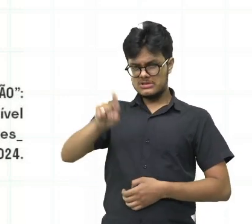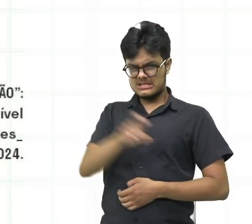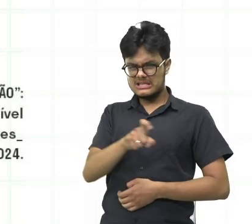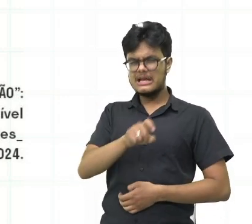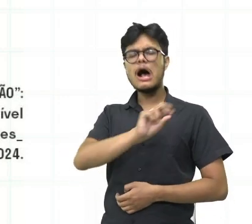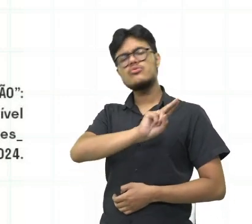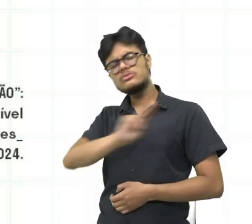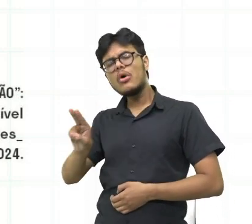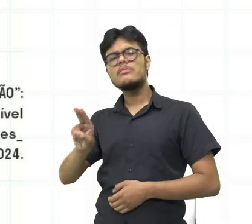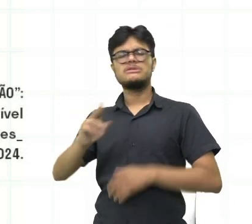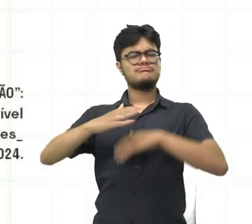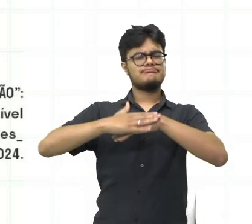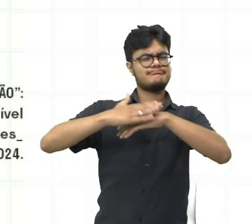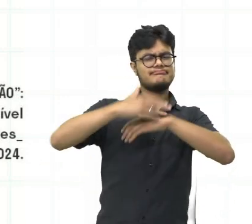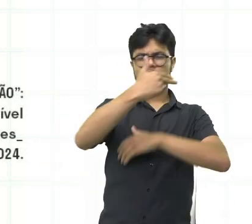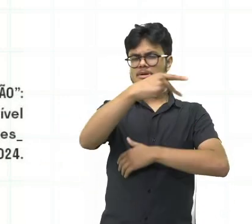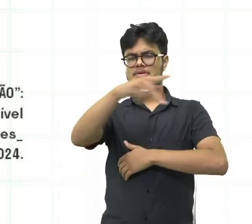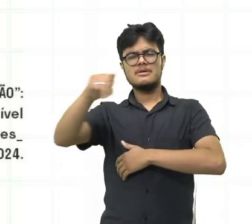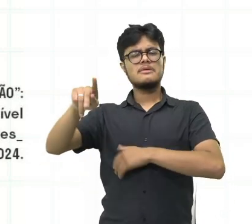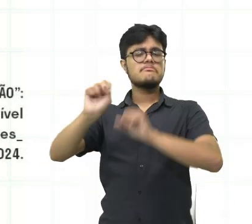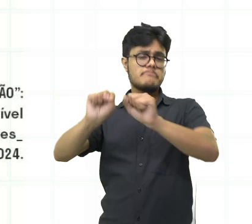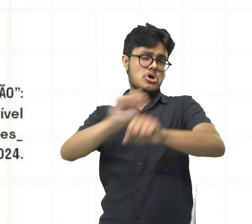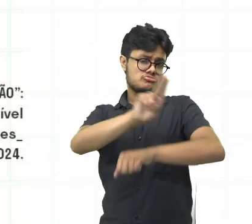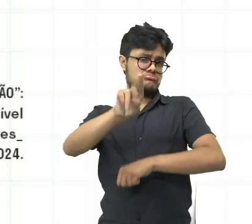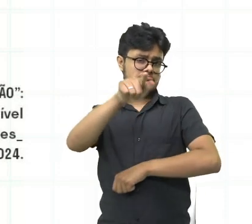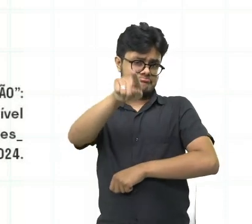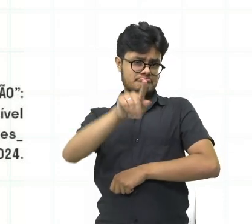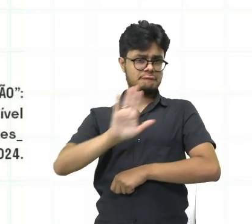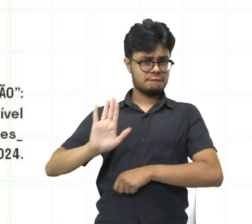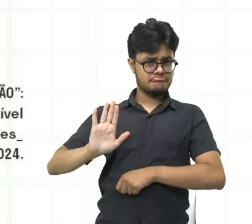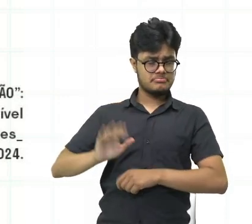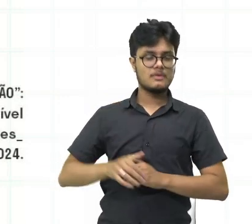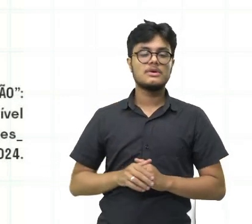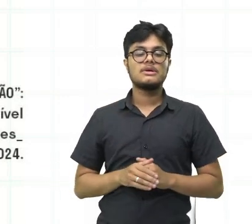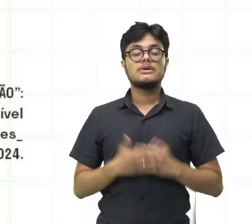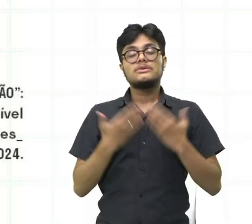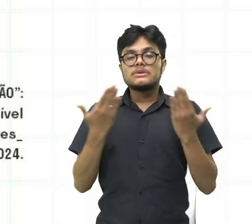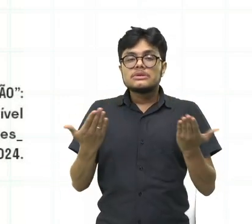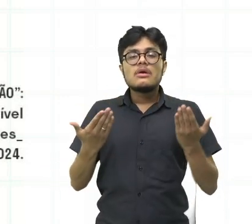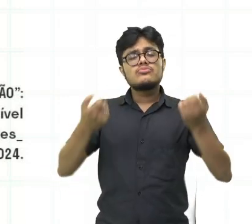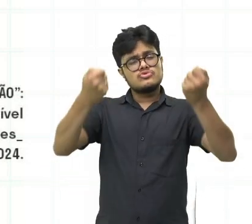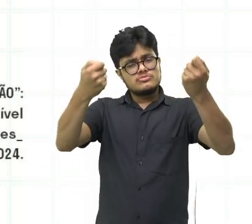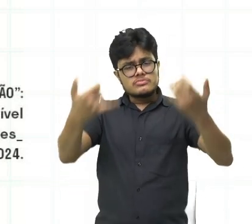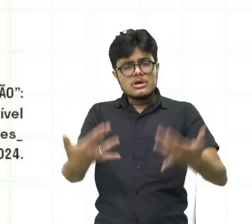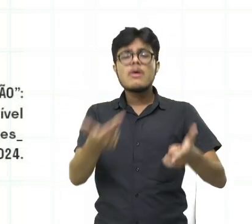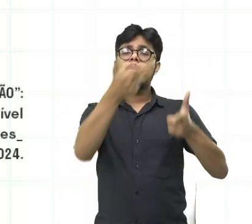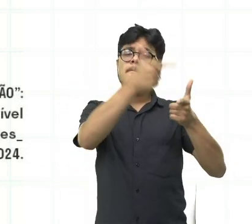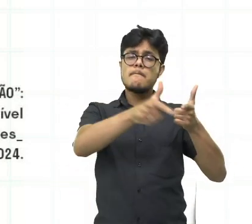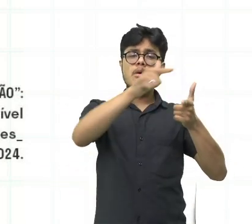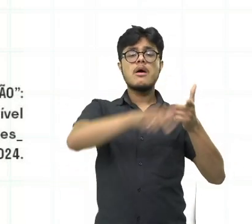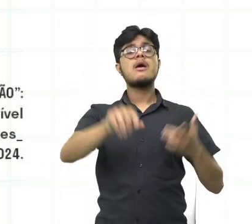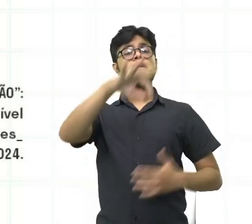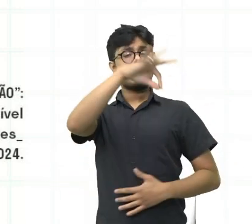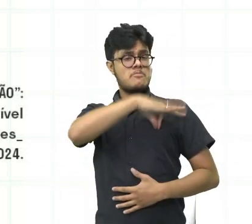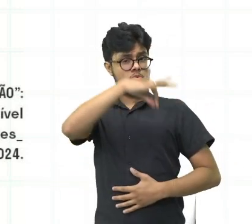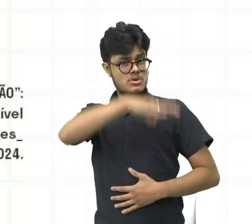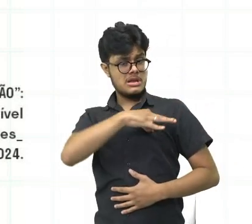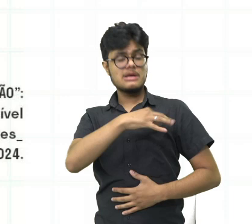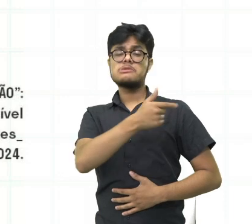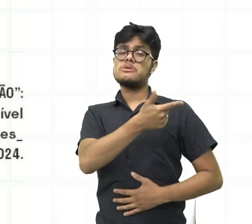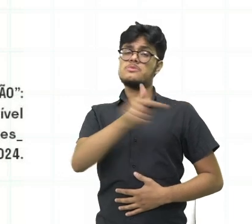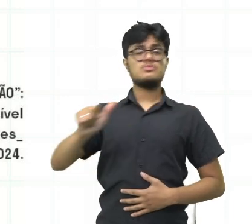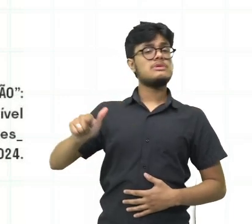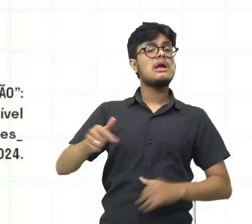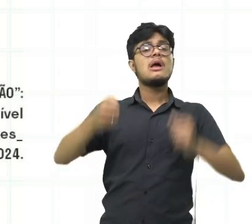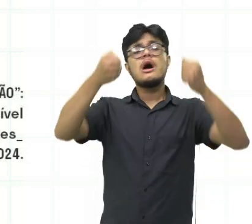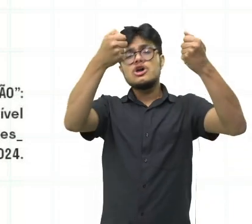a pessoa que mandou, então coloca o seu nome. Aí, olha só, ele deu lá o problema, que é a falta de policiamento. Ele narra,